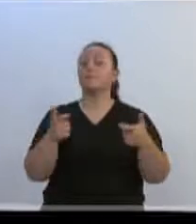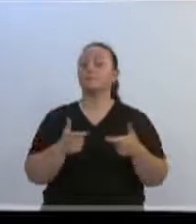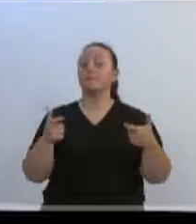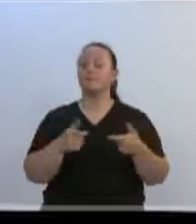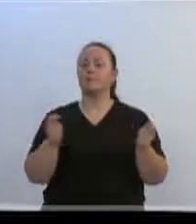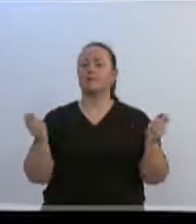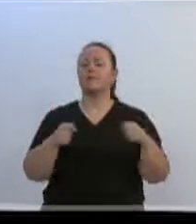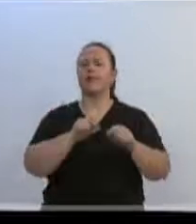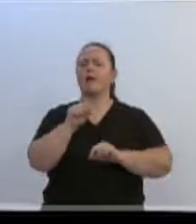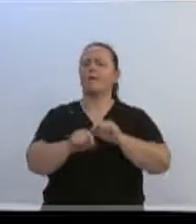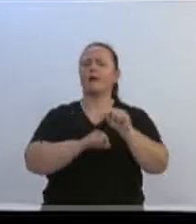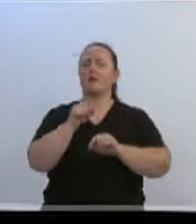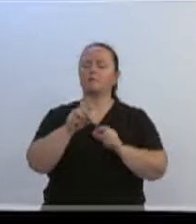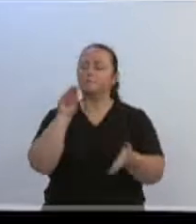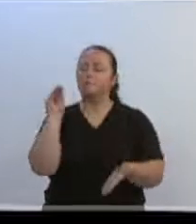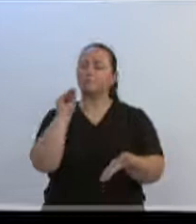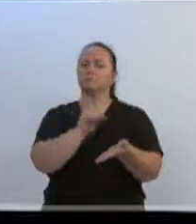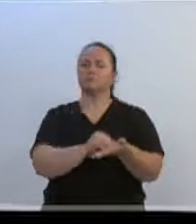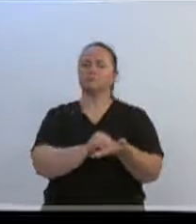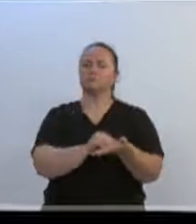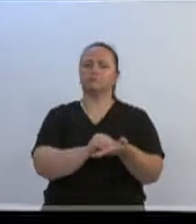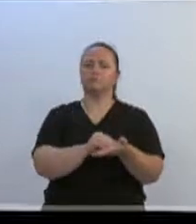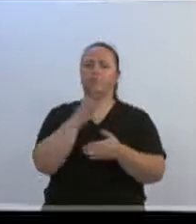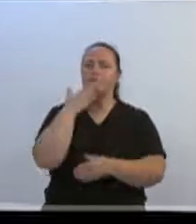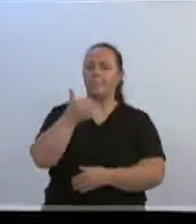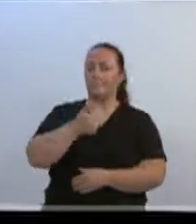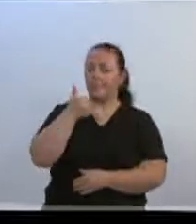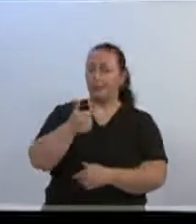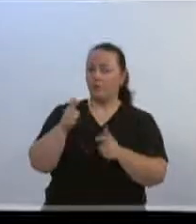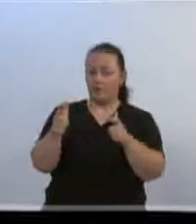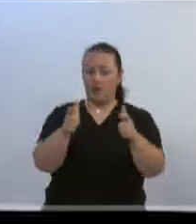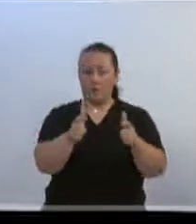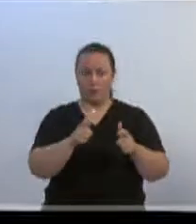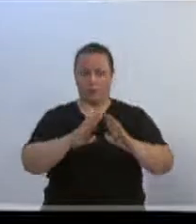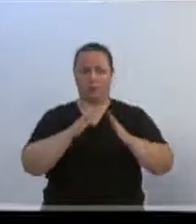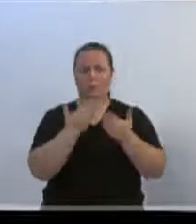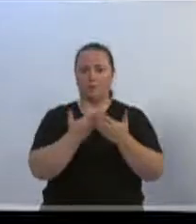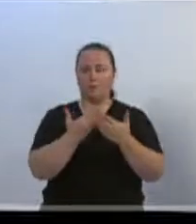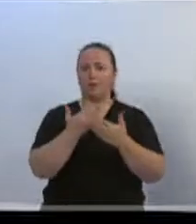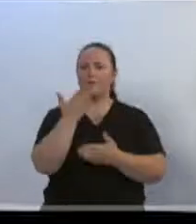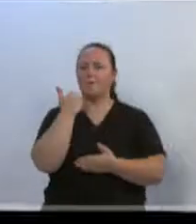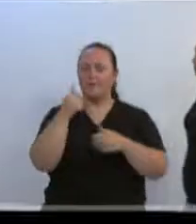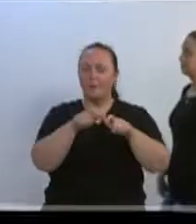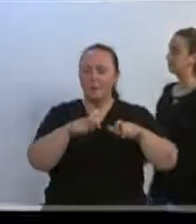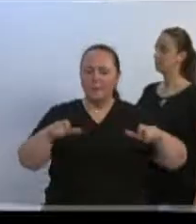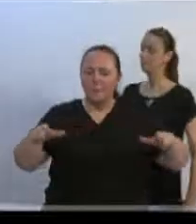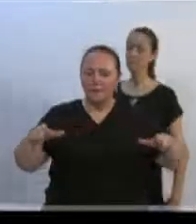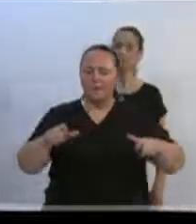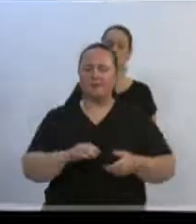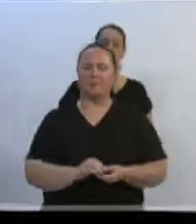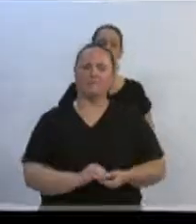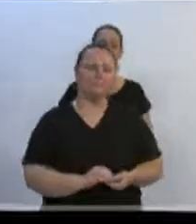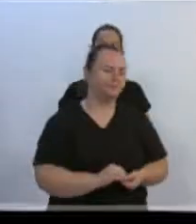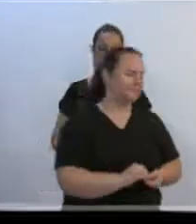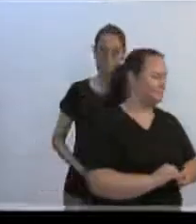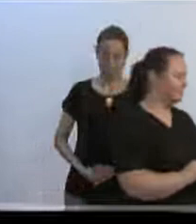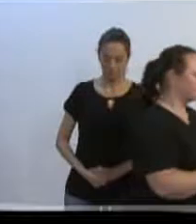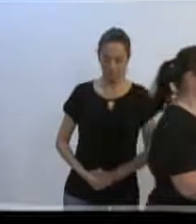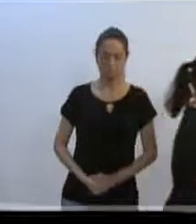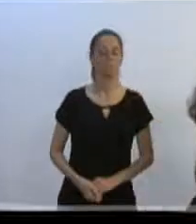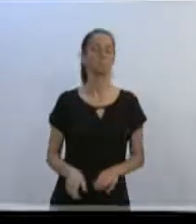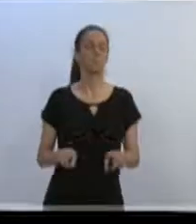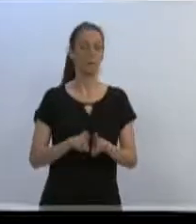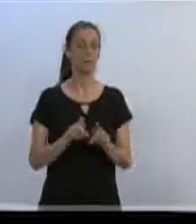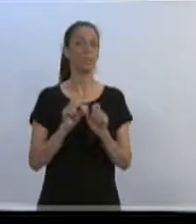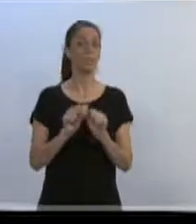agendar as melhorias daquele ano naquela refeitório naquela área e willians podemos também